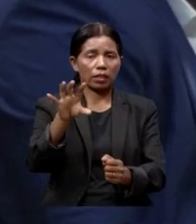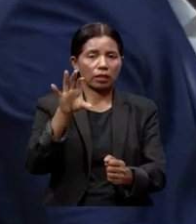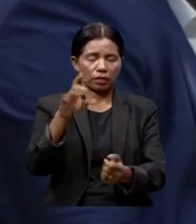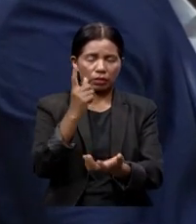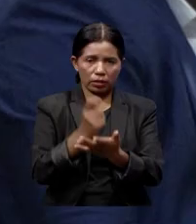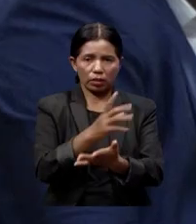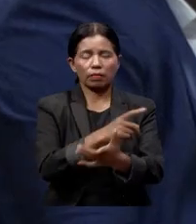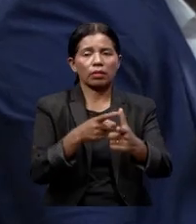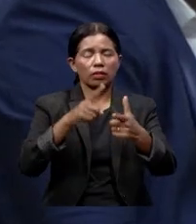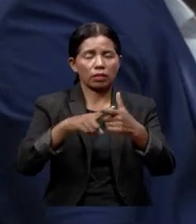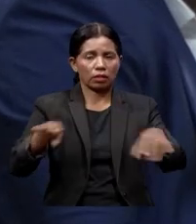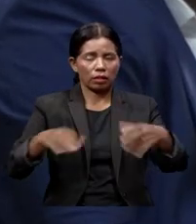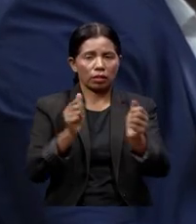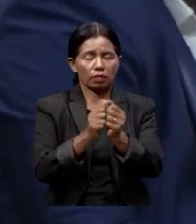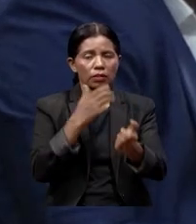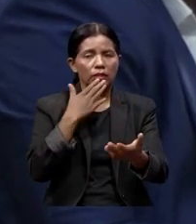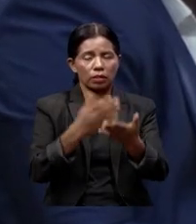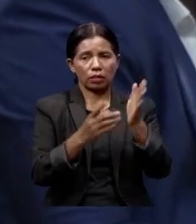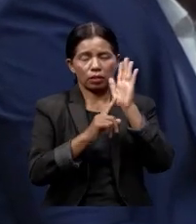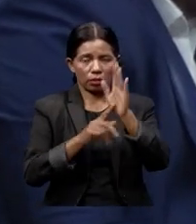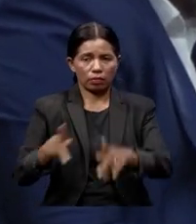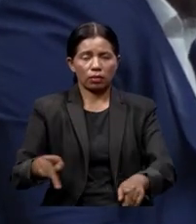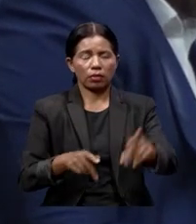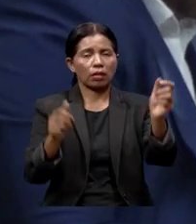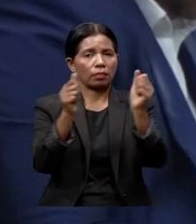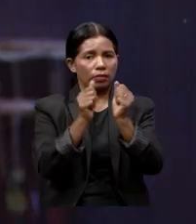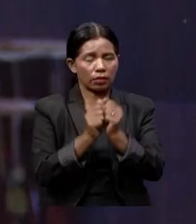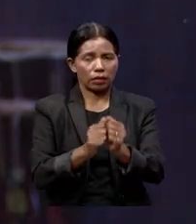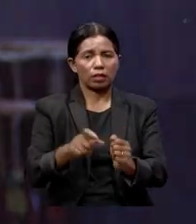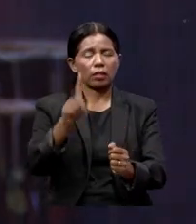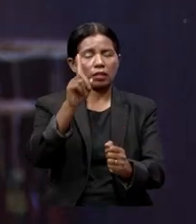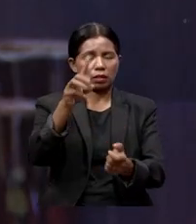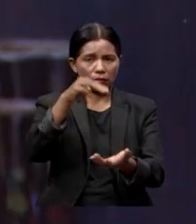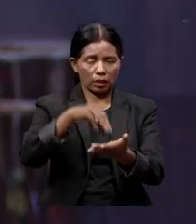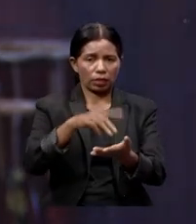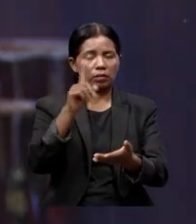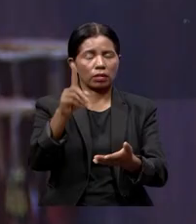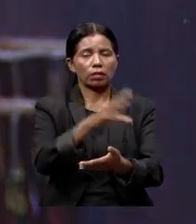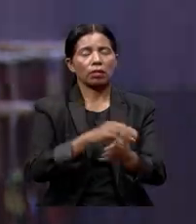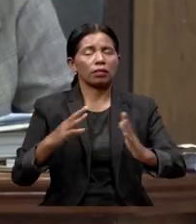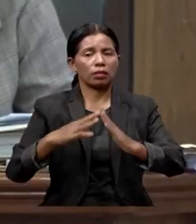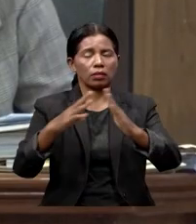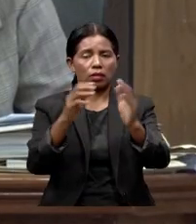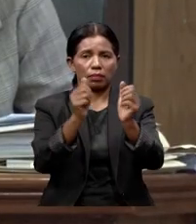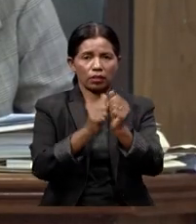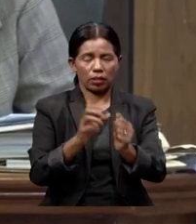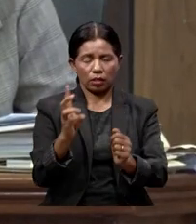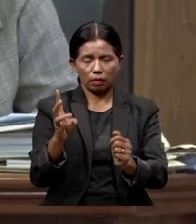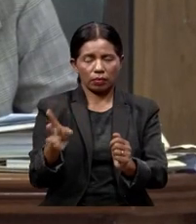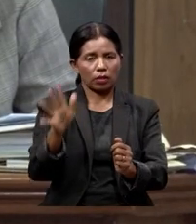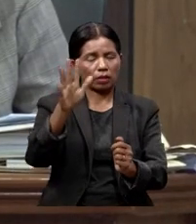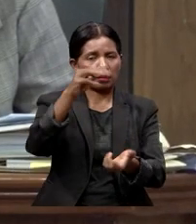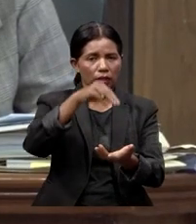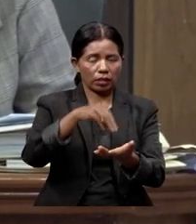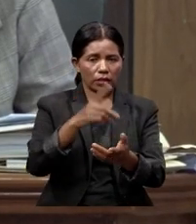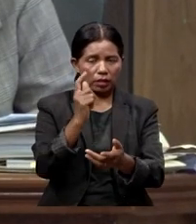serviço a mútuo toca em Sano Lurecin, transferência pública a mútuo toca em Ida Recin, capital menor a mútuo Rio Nenulo Recin Lima, no